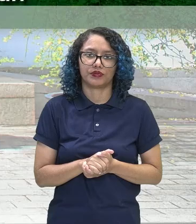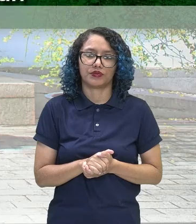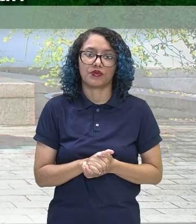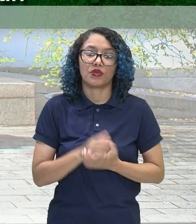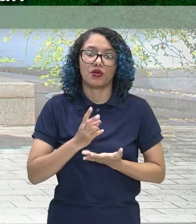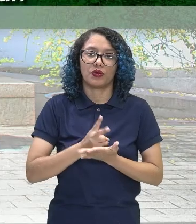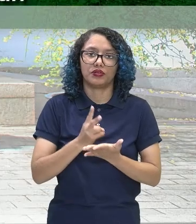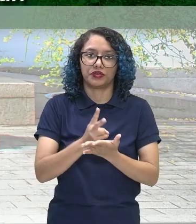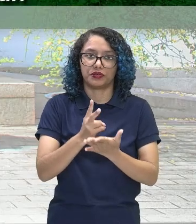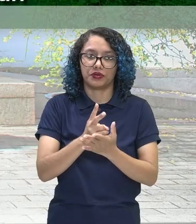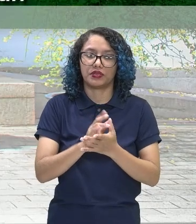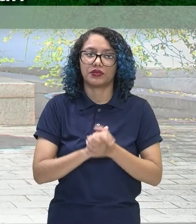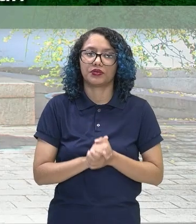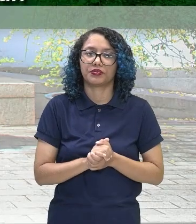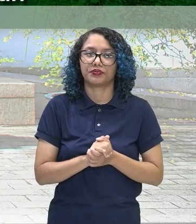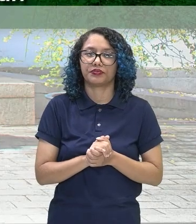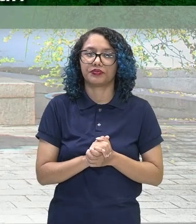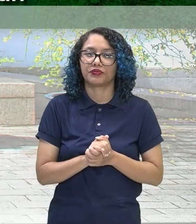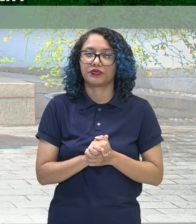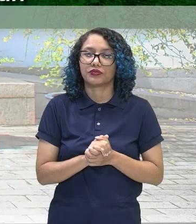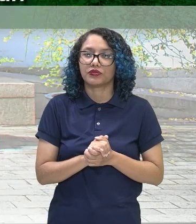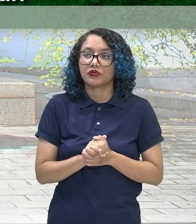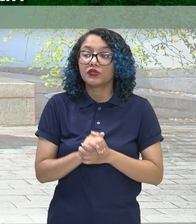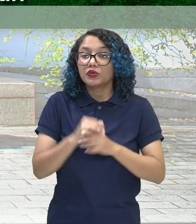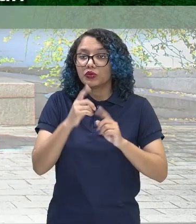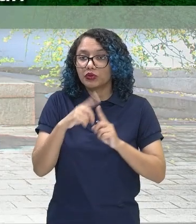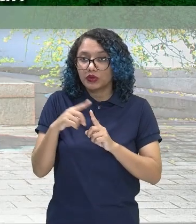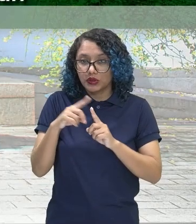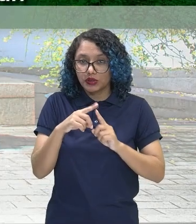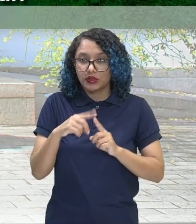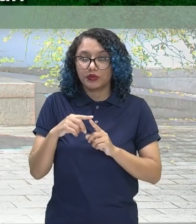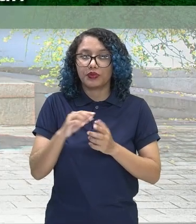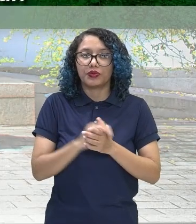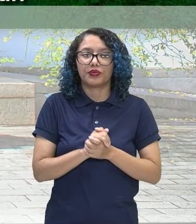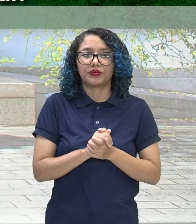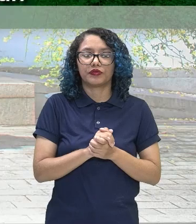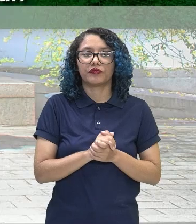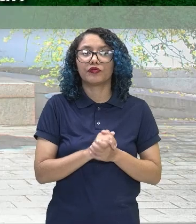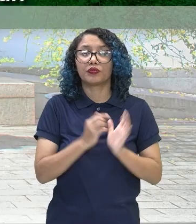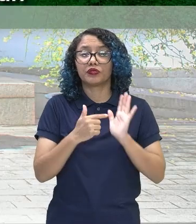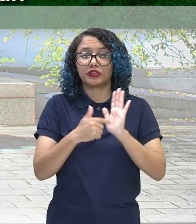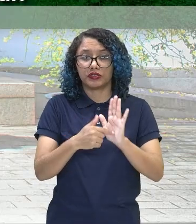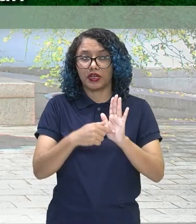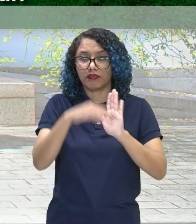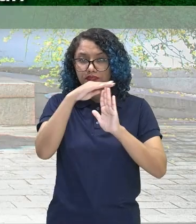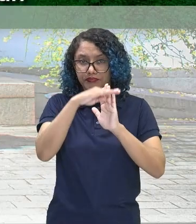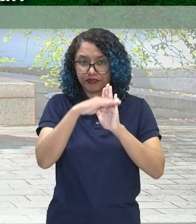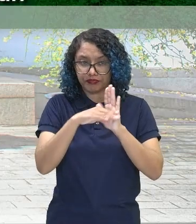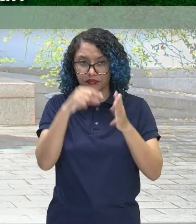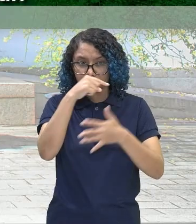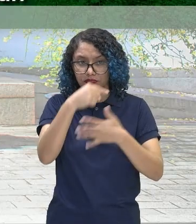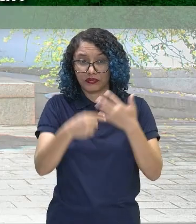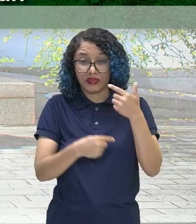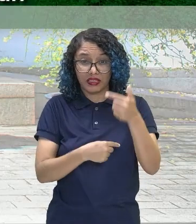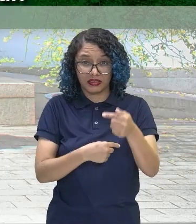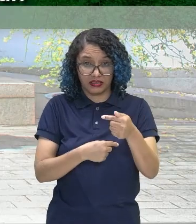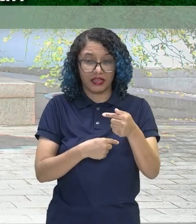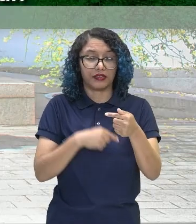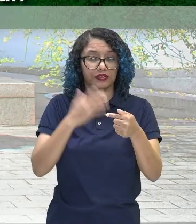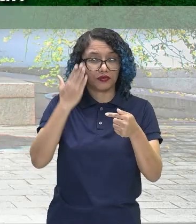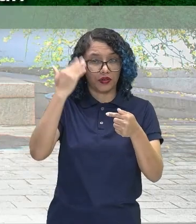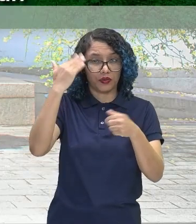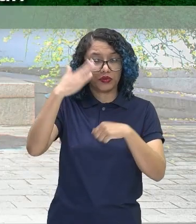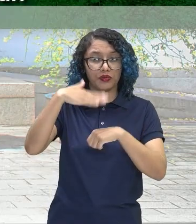questão dos estilos, eu quero apresentar para vocês os 7 estilos do Kung Fu mais famosos